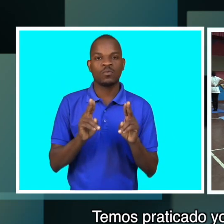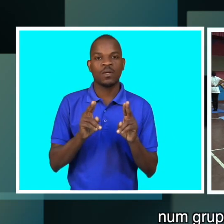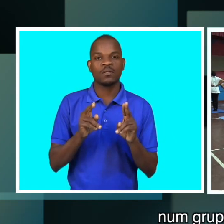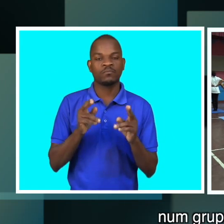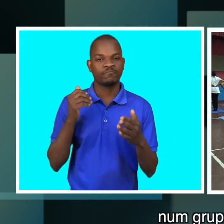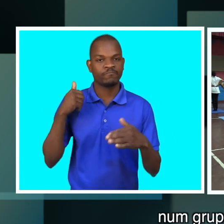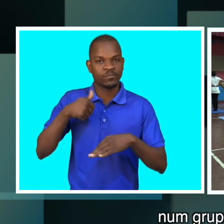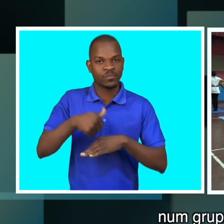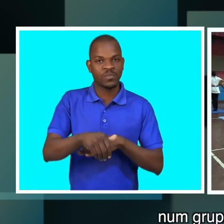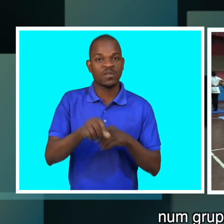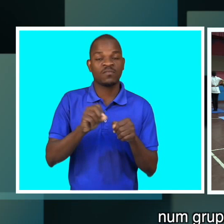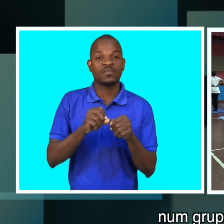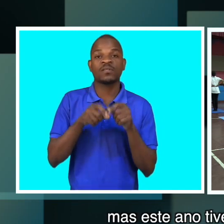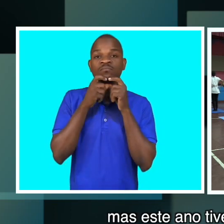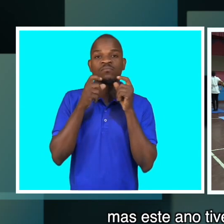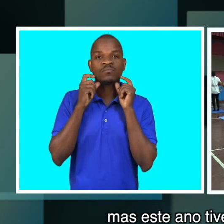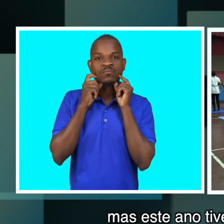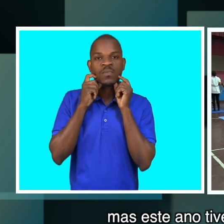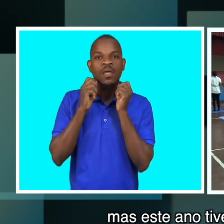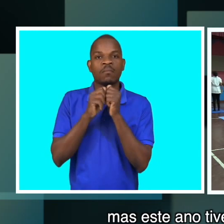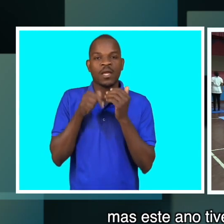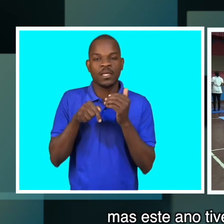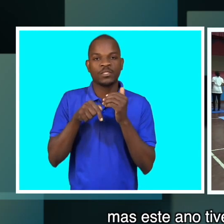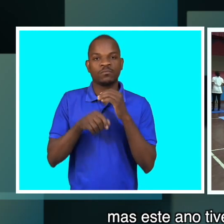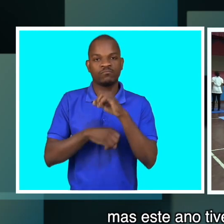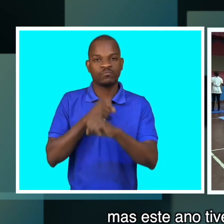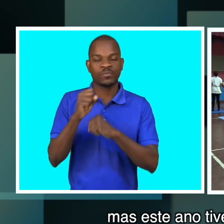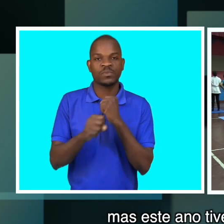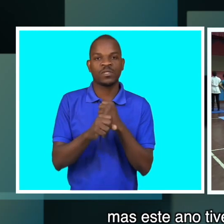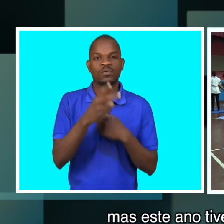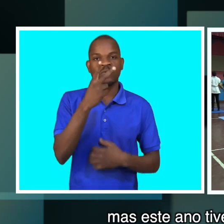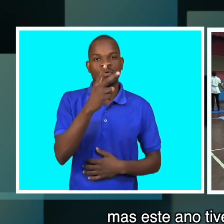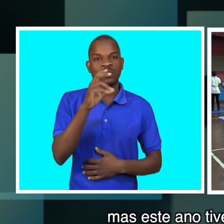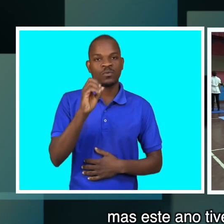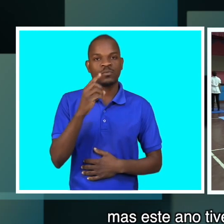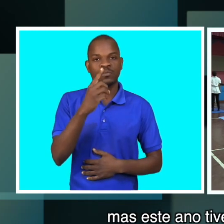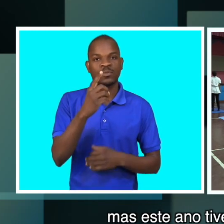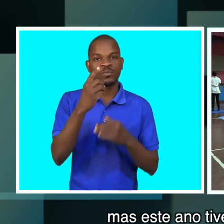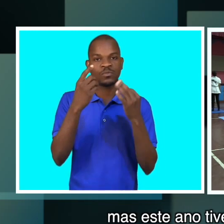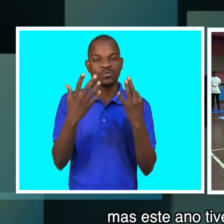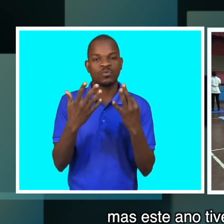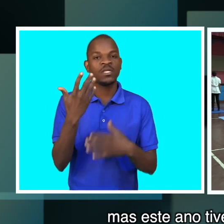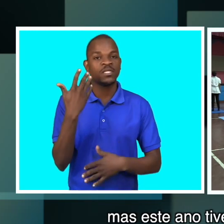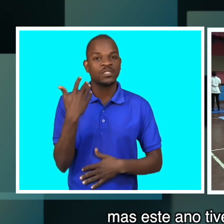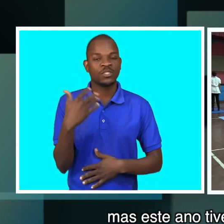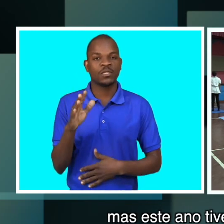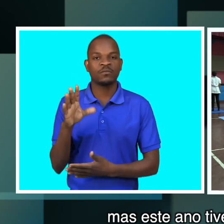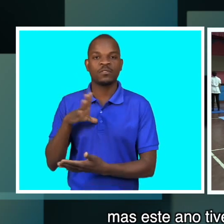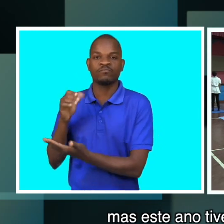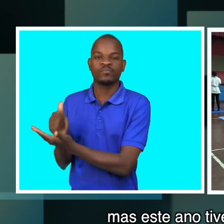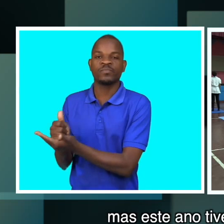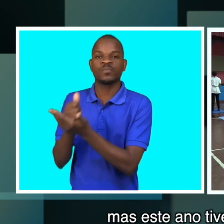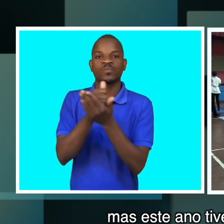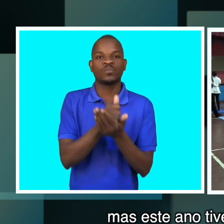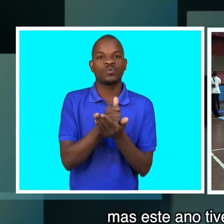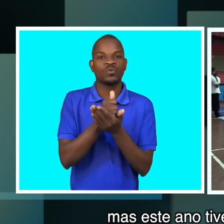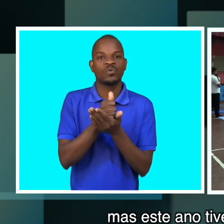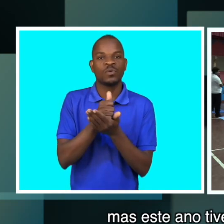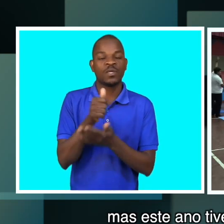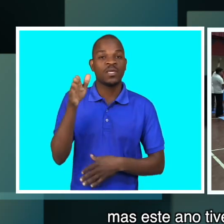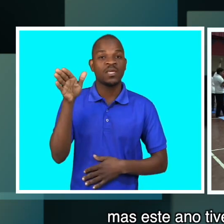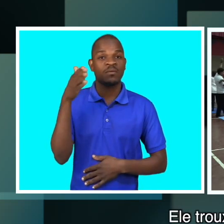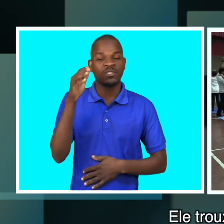Moçambique Há um grupo muito pequeno Mas, a partir deste ano, tivemos a honra de receber um apoio